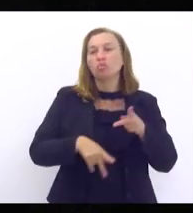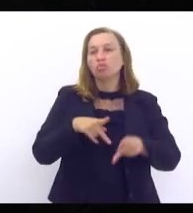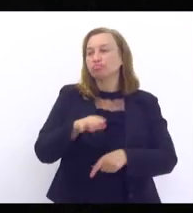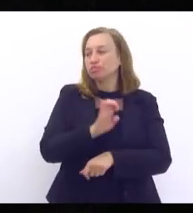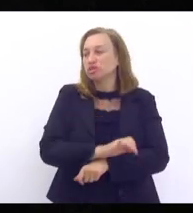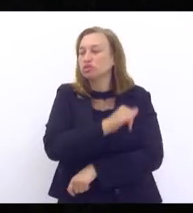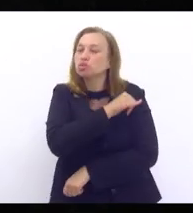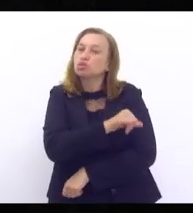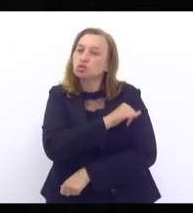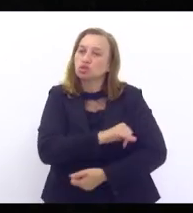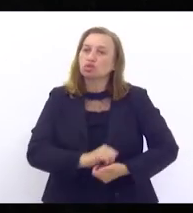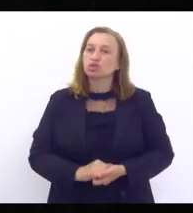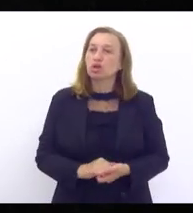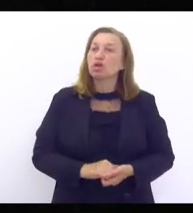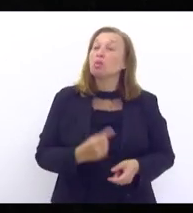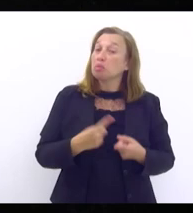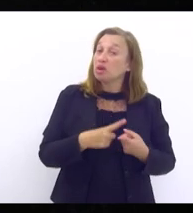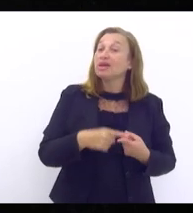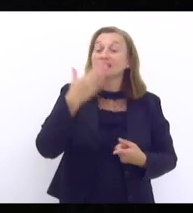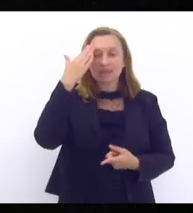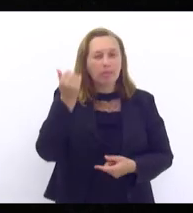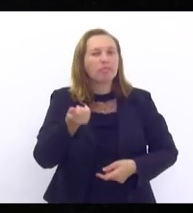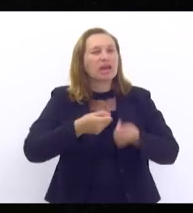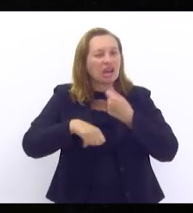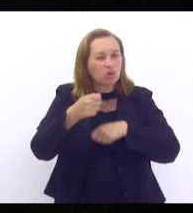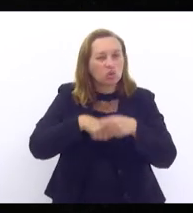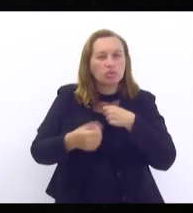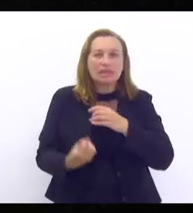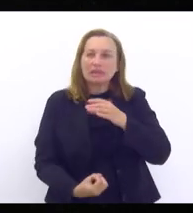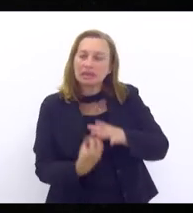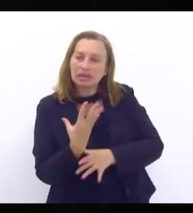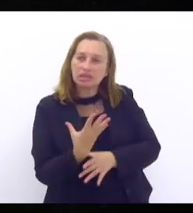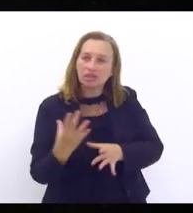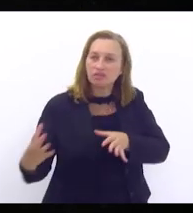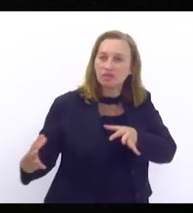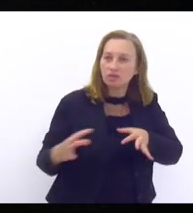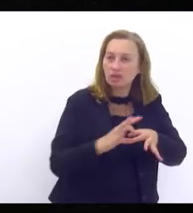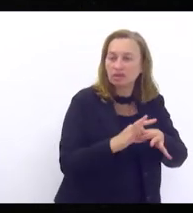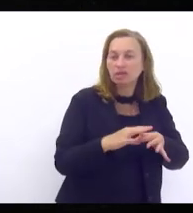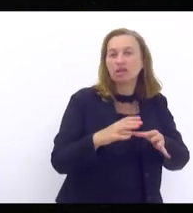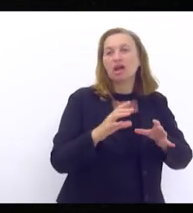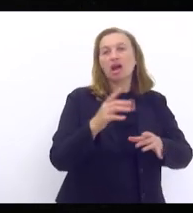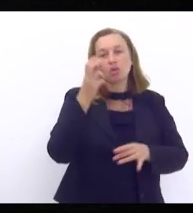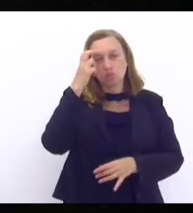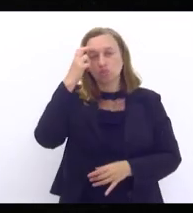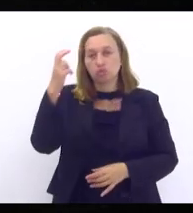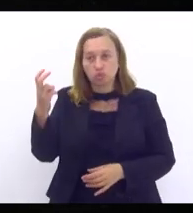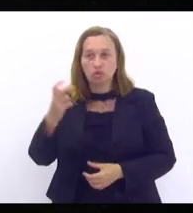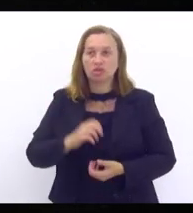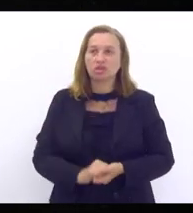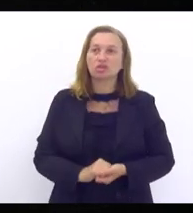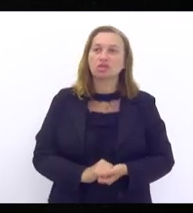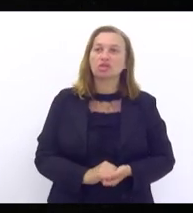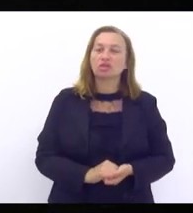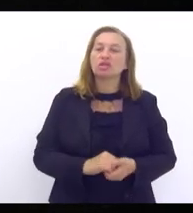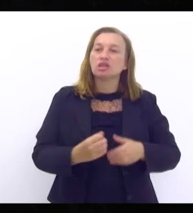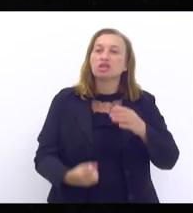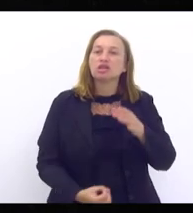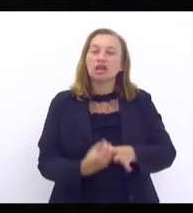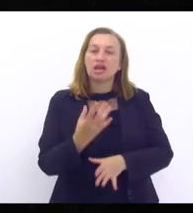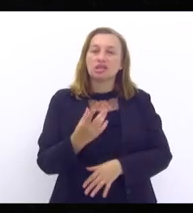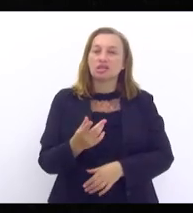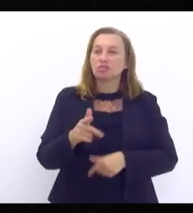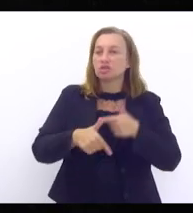Rio de Janeiro, porque nós sabemos que a economia criativa vinculada à cultura, não é? É geradora de